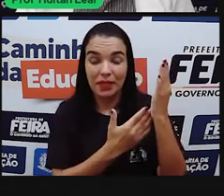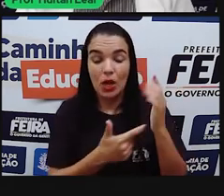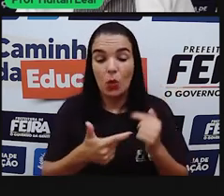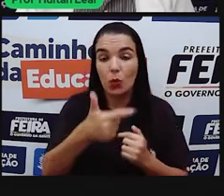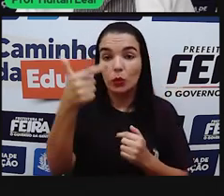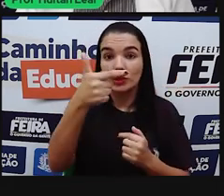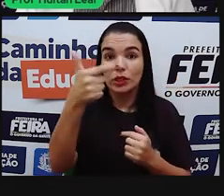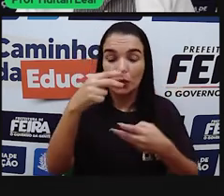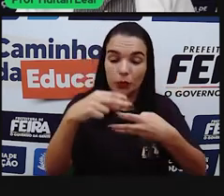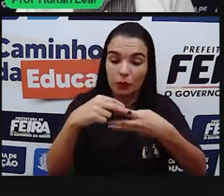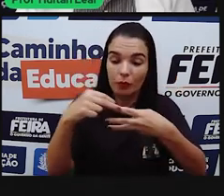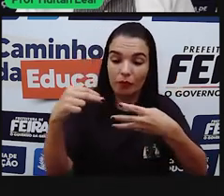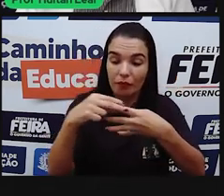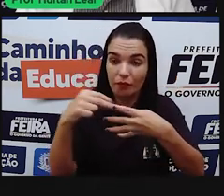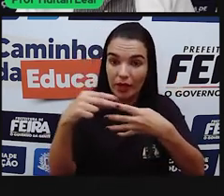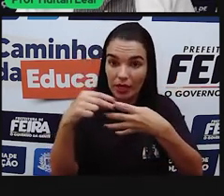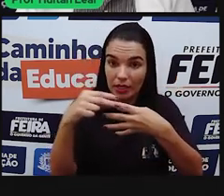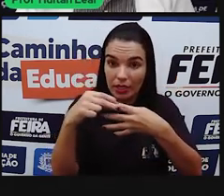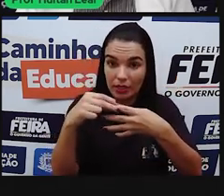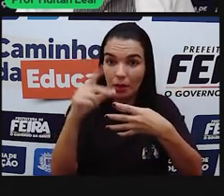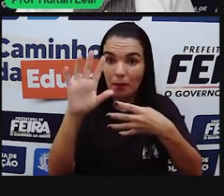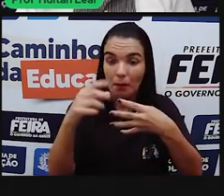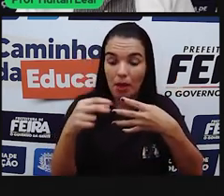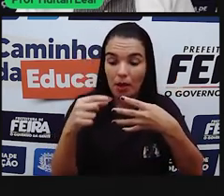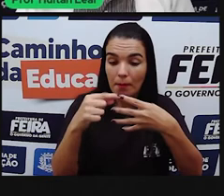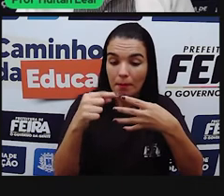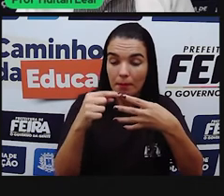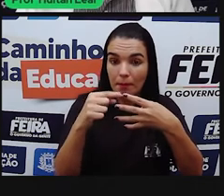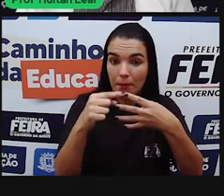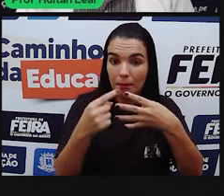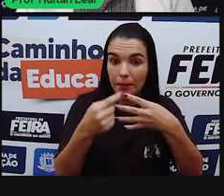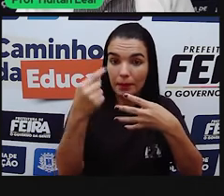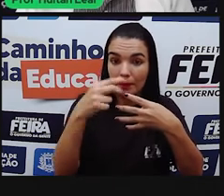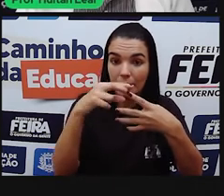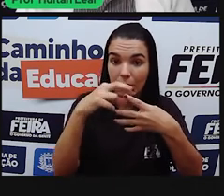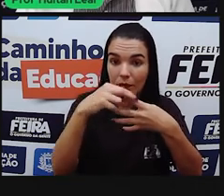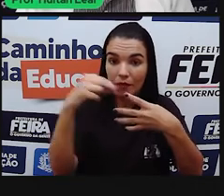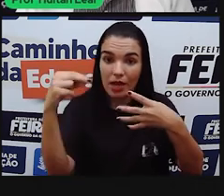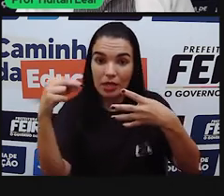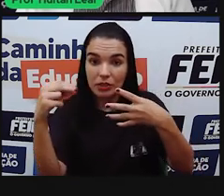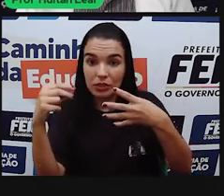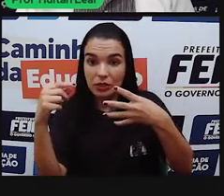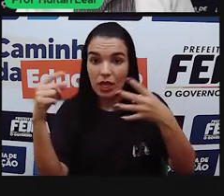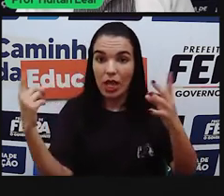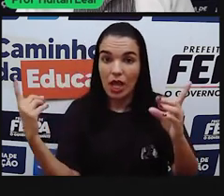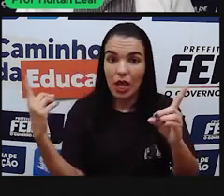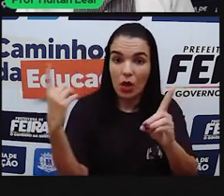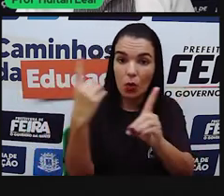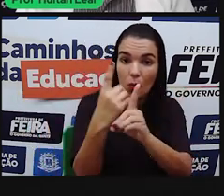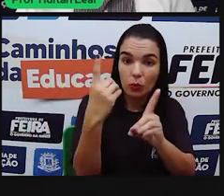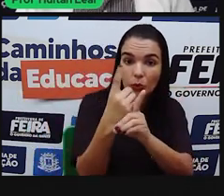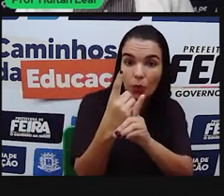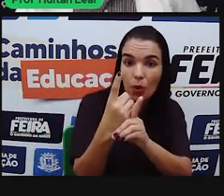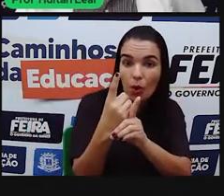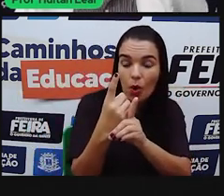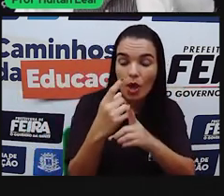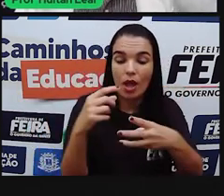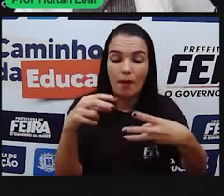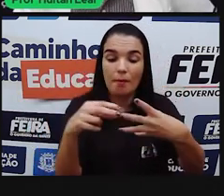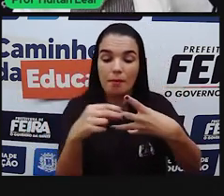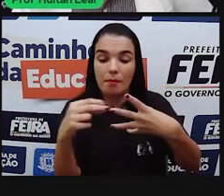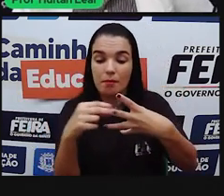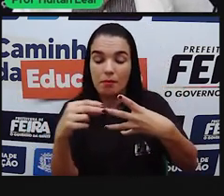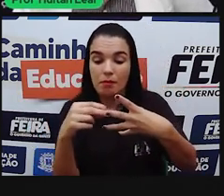música. Encontrei rima com amei. Então, a sílaba final as sílabas